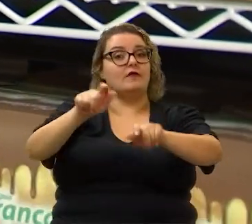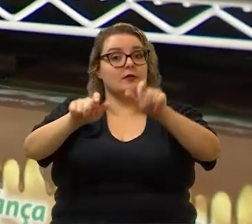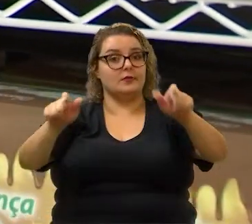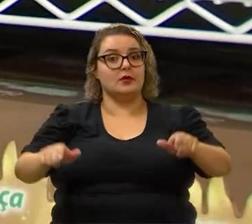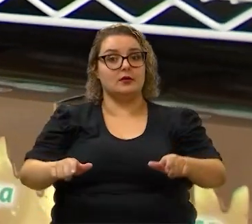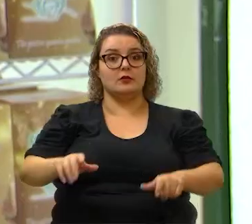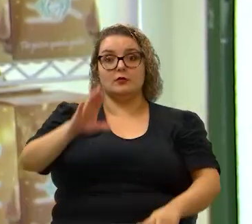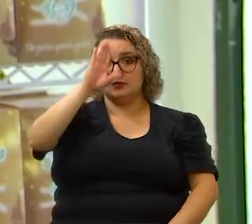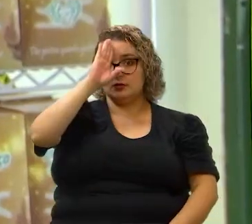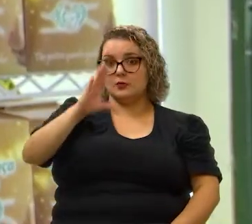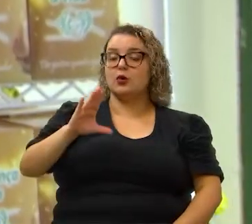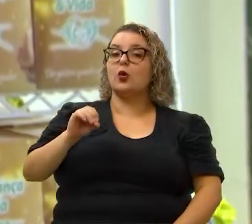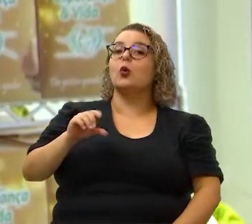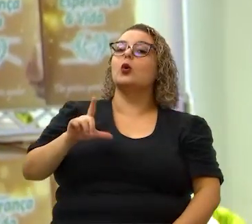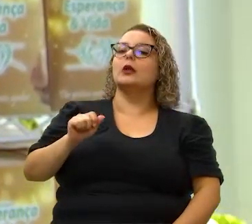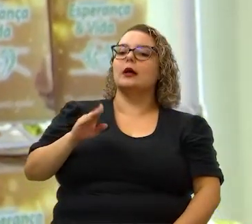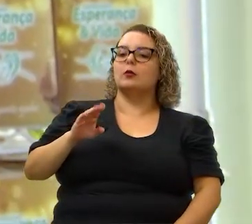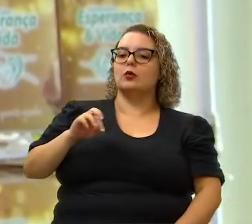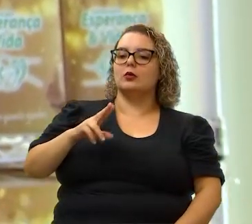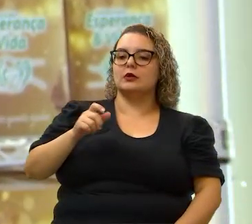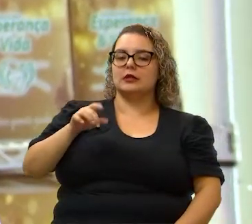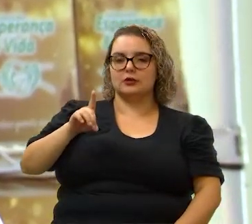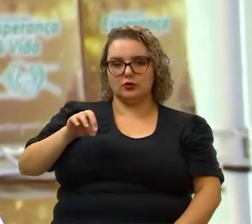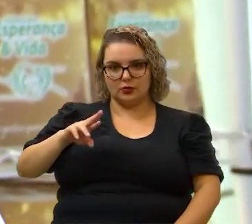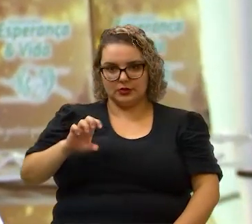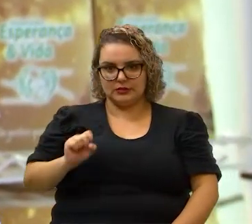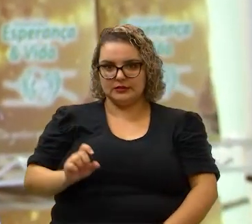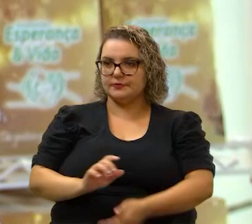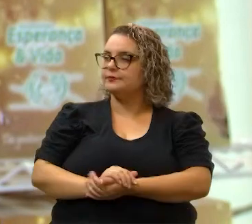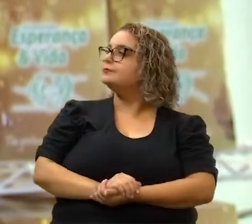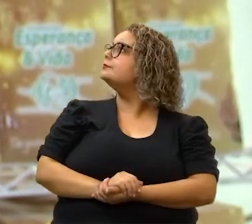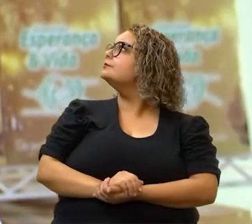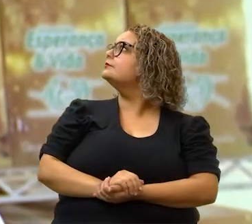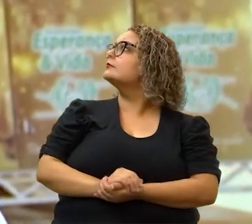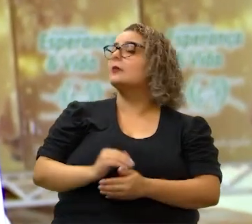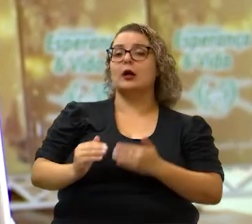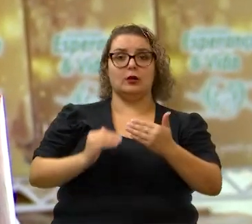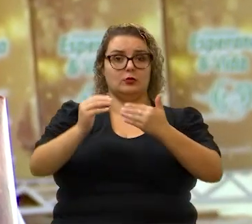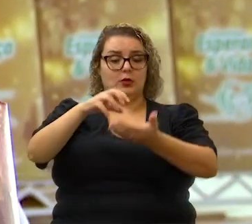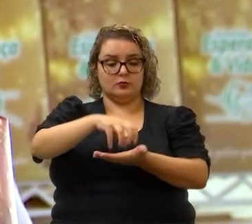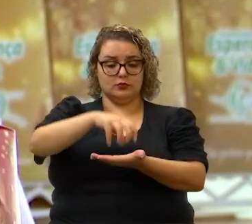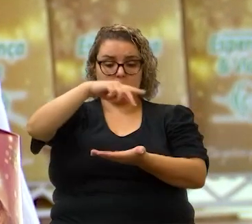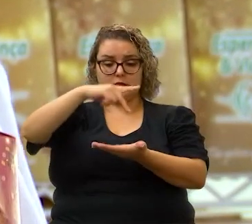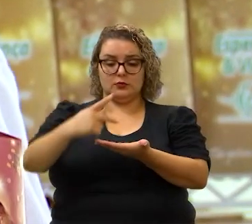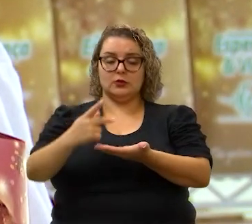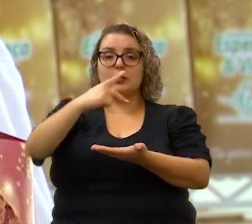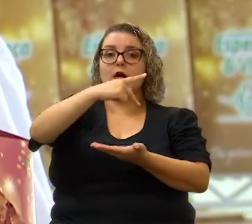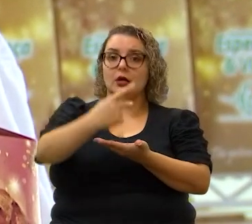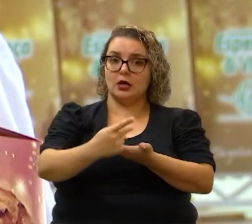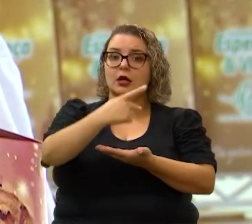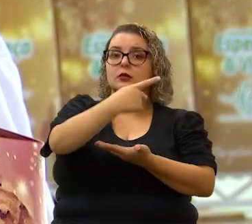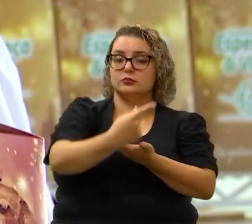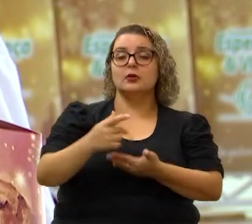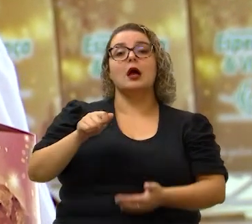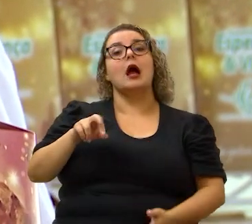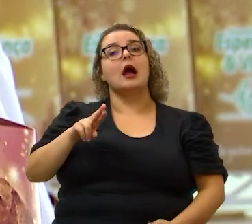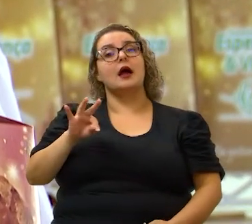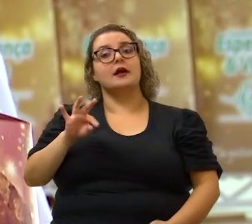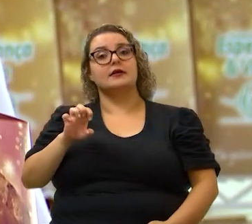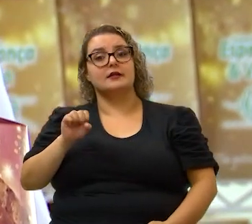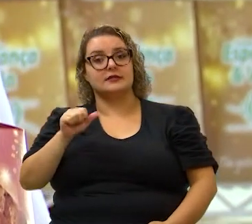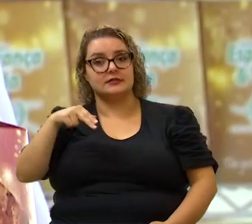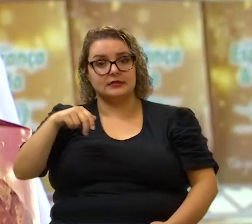colaboradores bem a produção dos panetones é feita de maneira artesanal né a sua quase